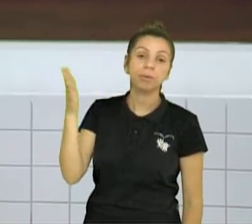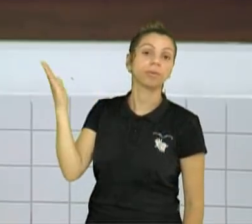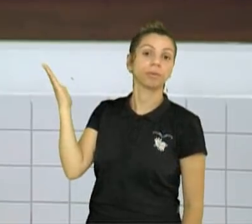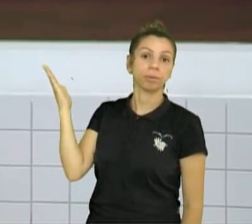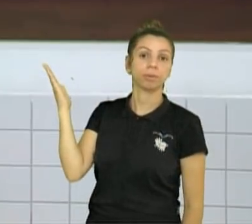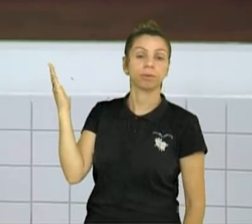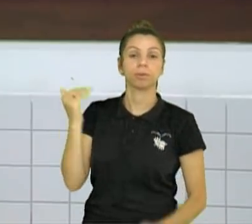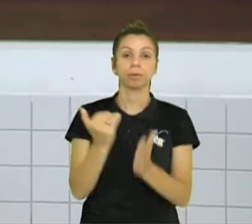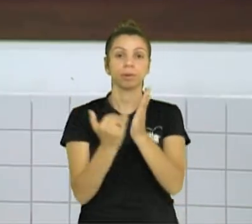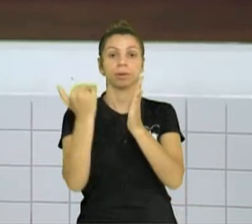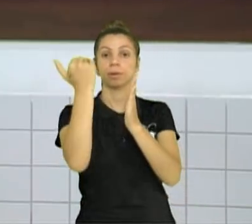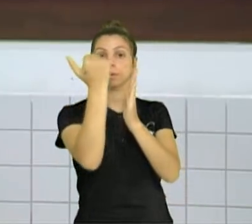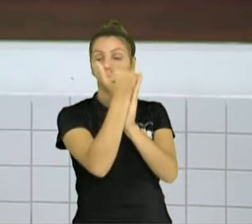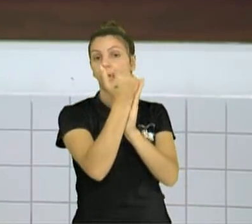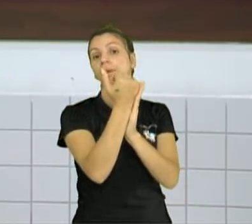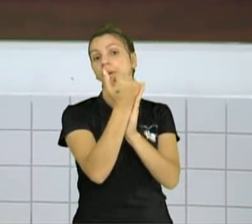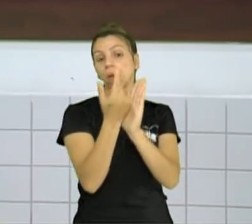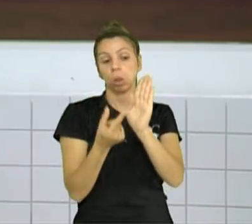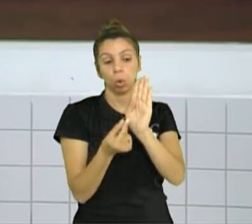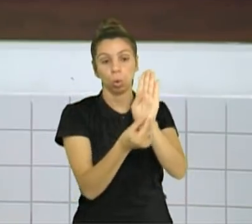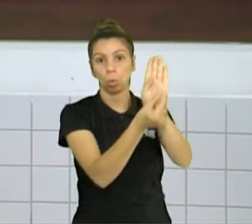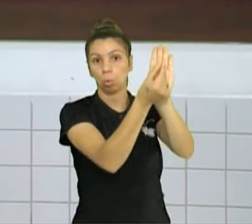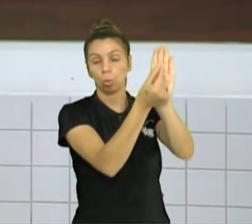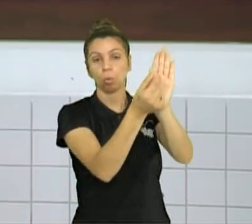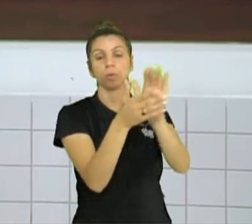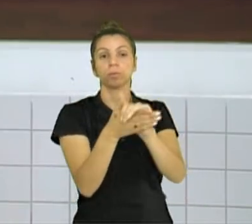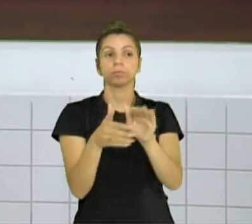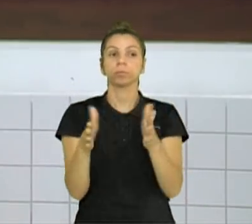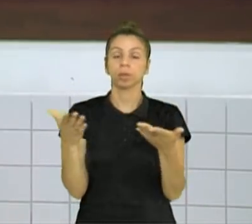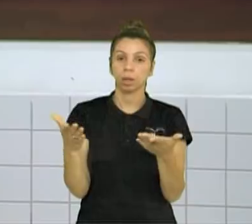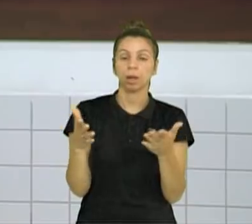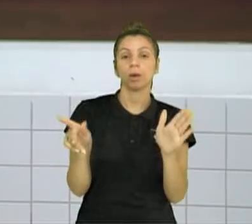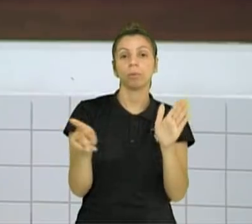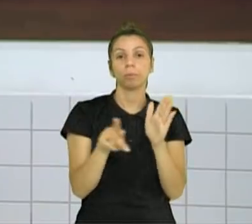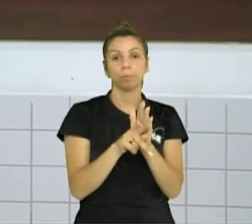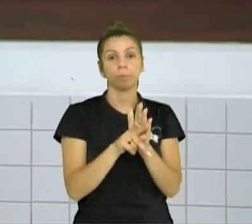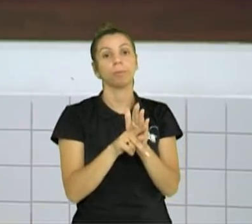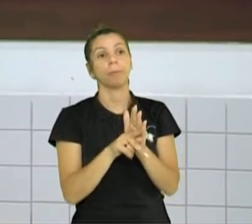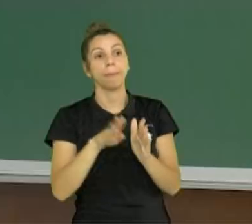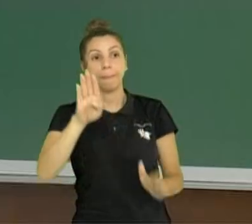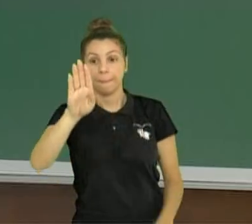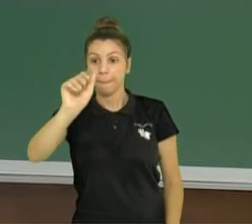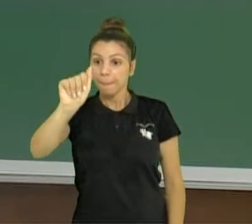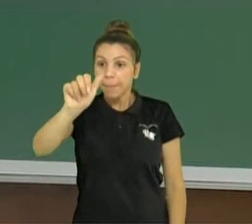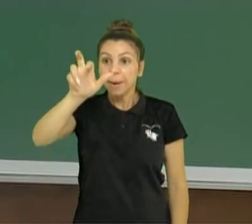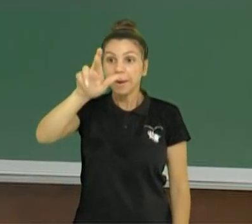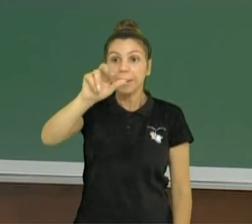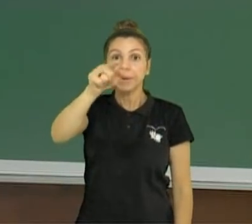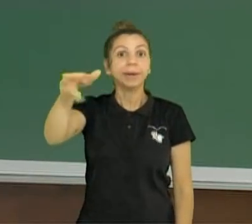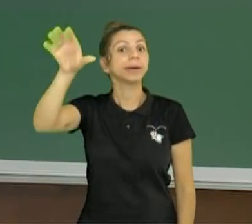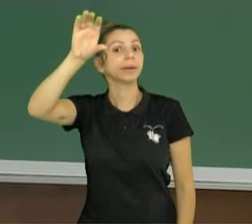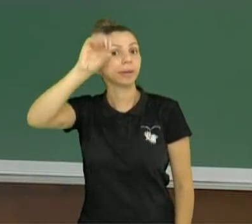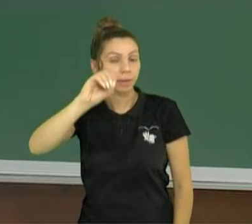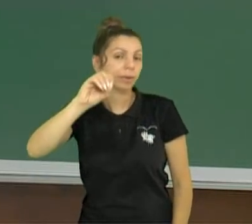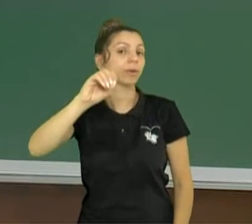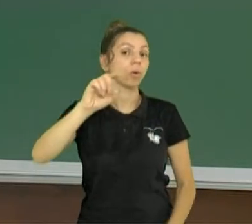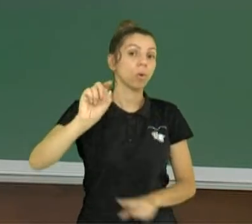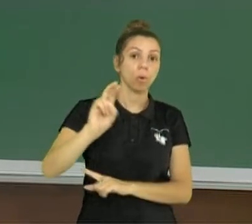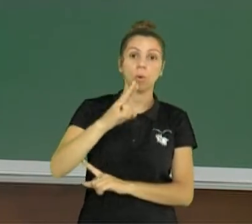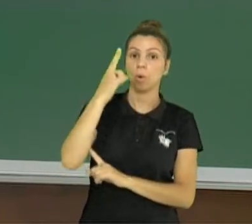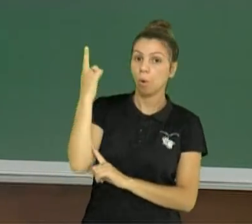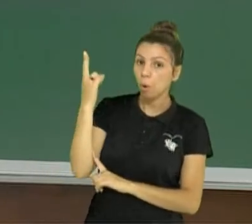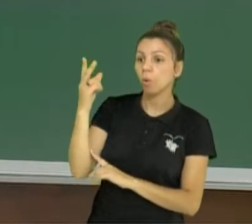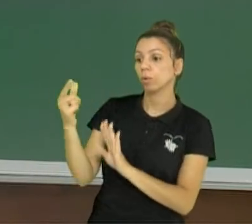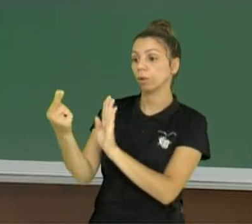são da elite, seja da nobreza, um barão, seja da elite